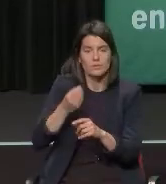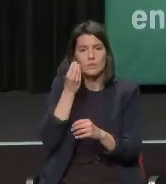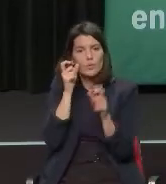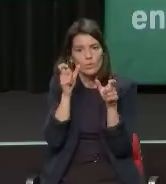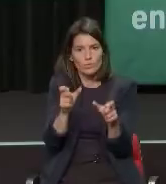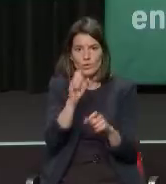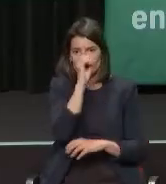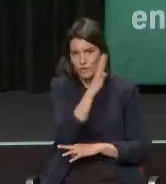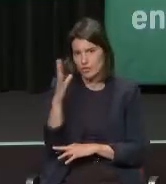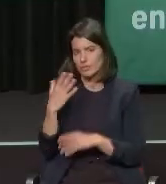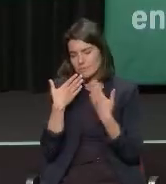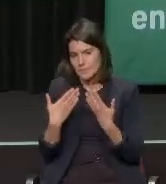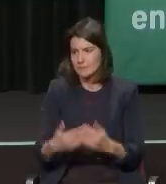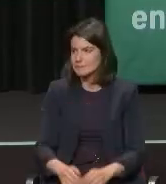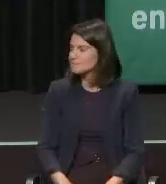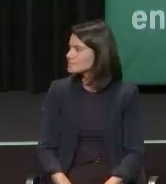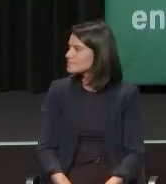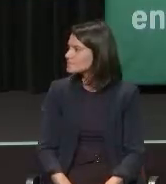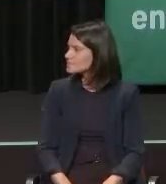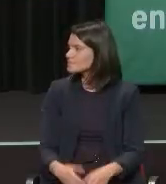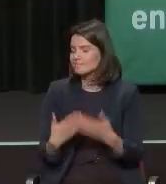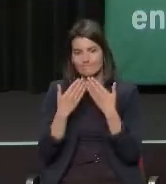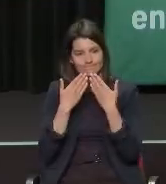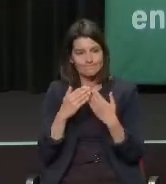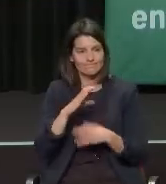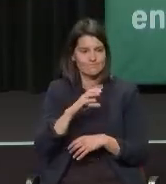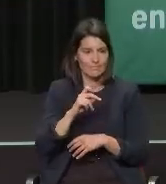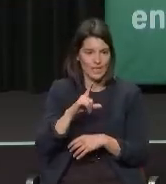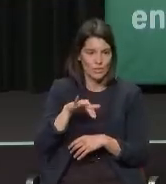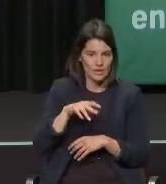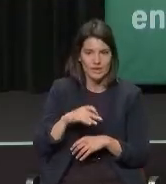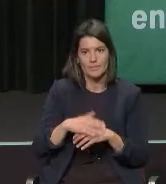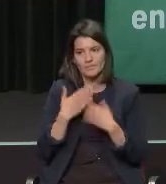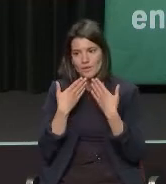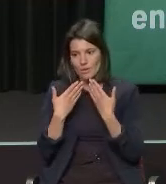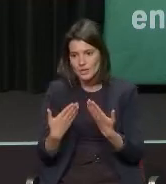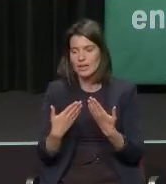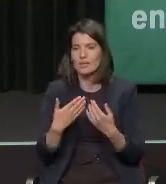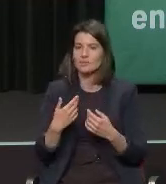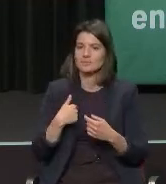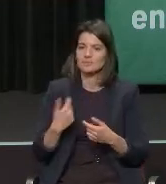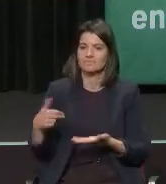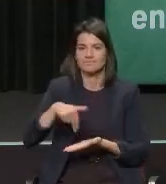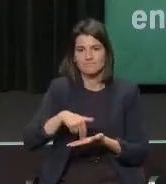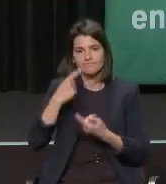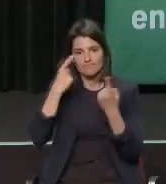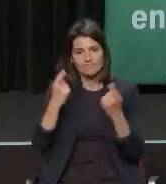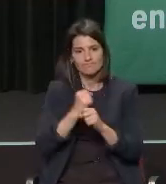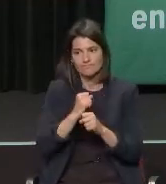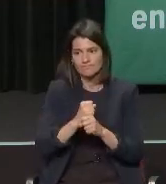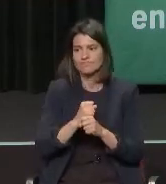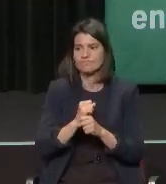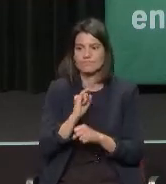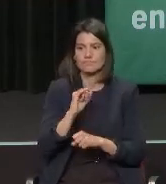floresta. Obrigada. Obrigado, Carolina. Obrigado por ter espaço, por esta oportunidade de estarmos aqui a apresentar o trabalho que